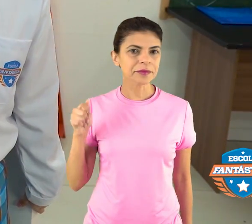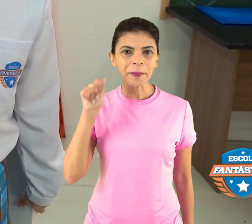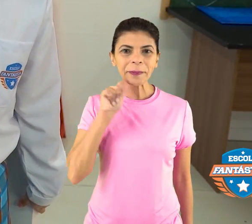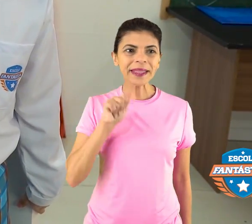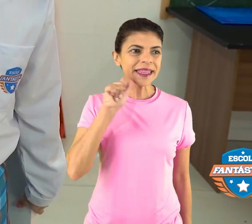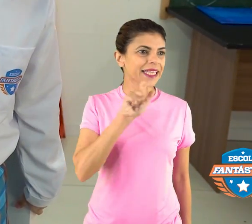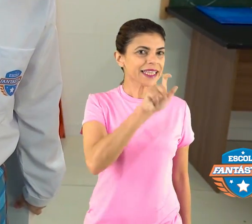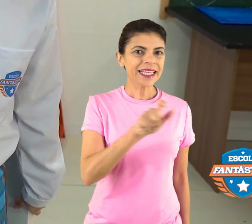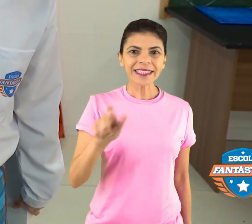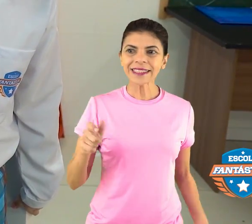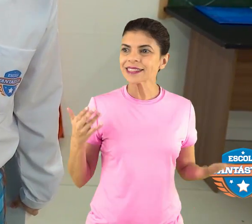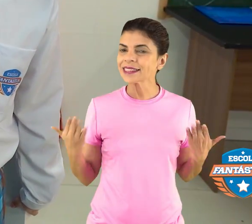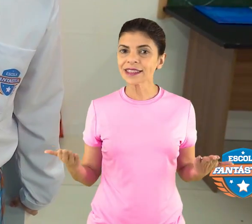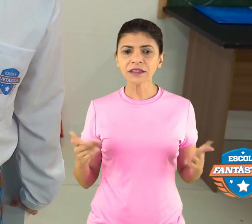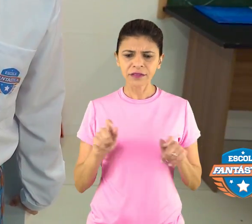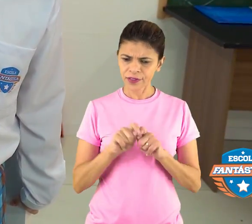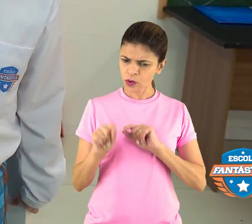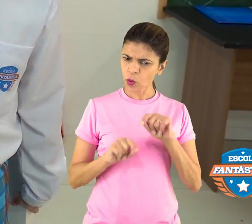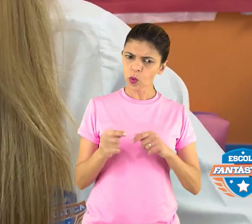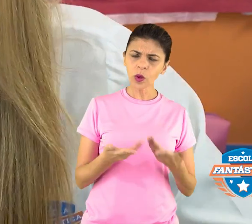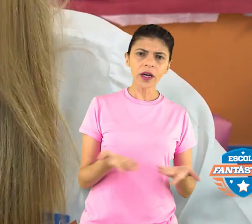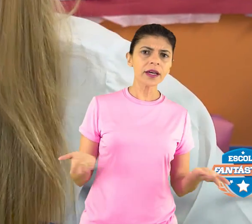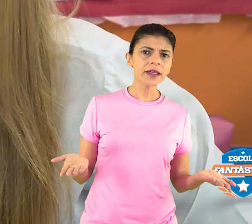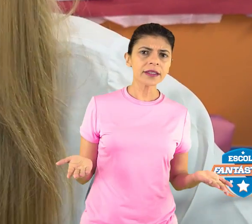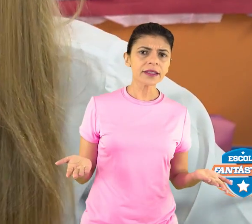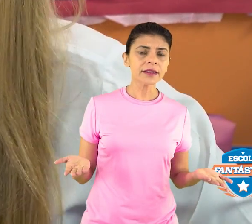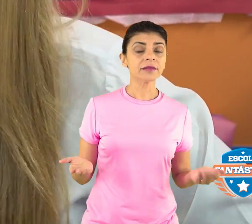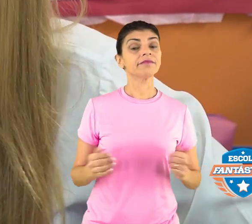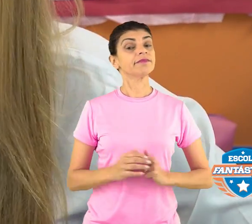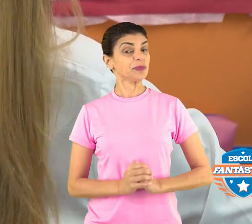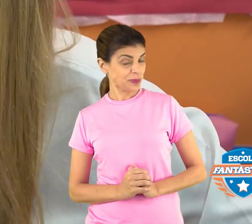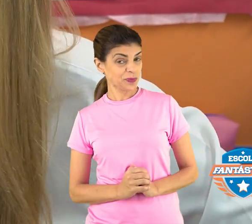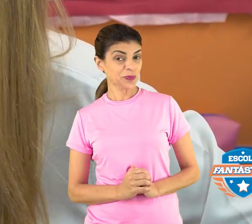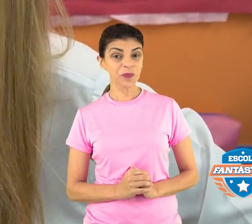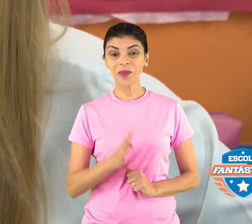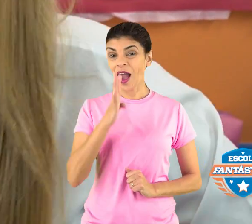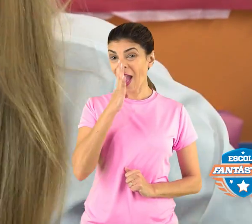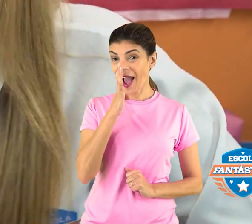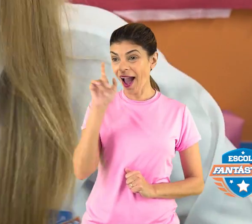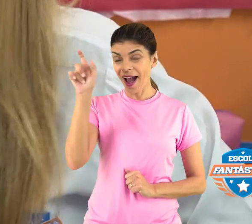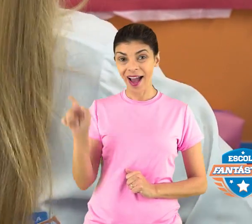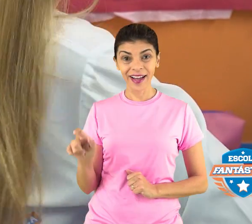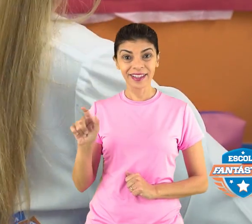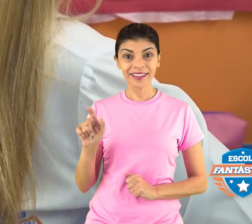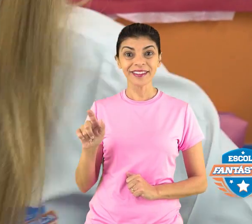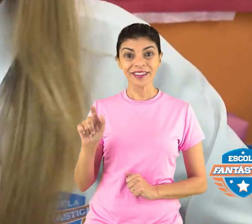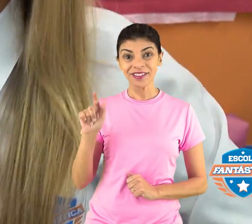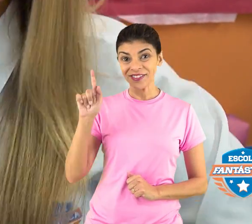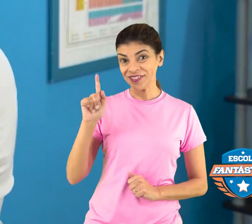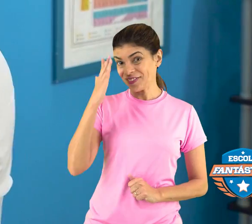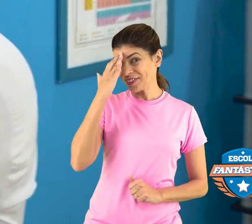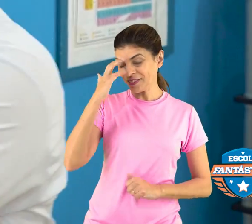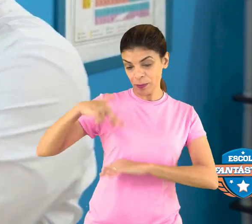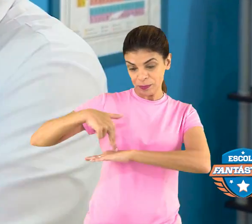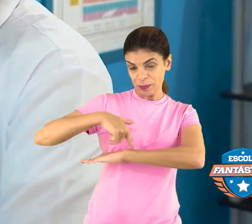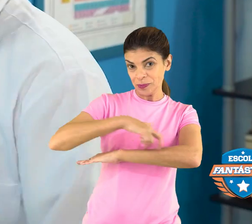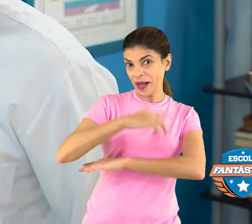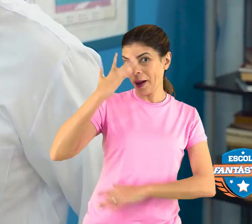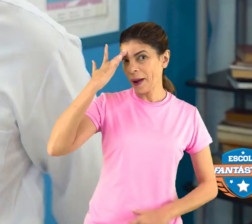Oi, meninas! Estão fazendo o quê? A gente tá assistindo o ensaio da Gi pro desfile de moda amanhã.